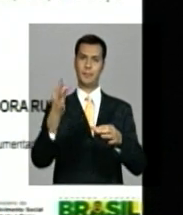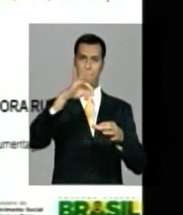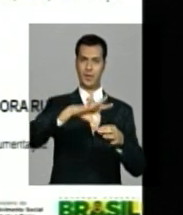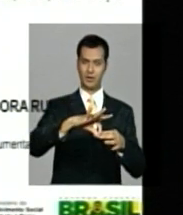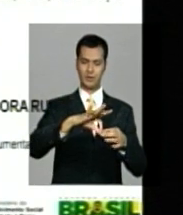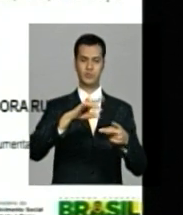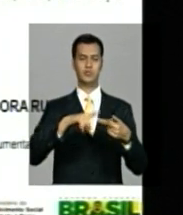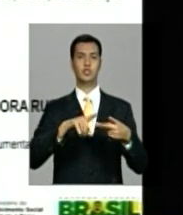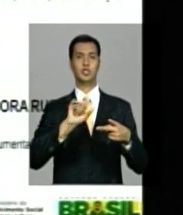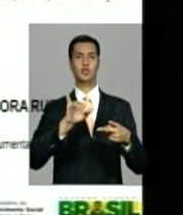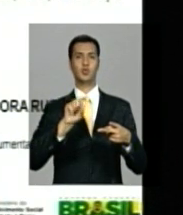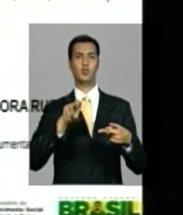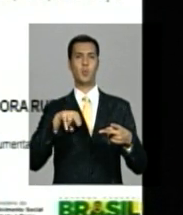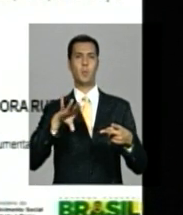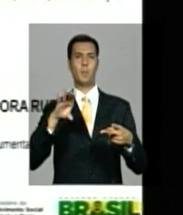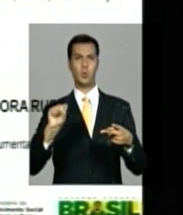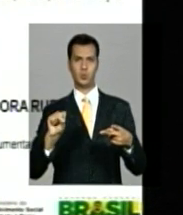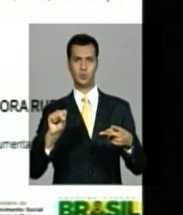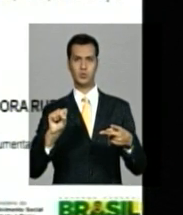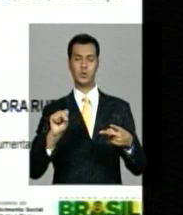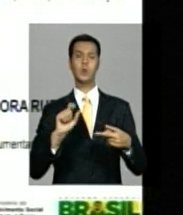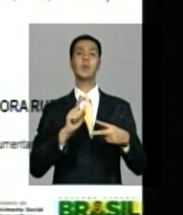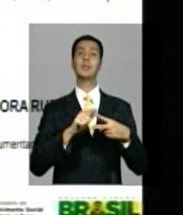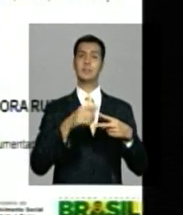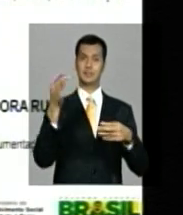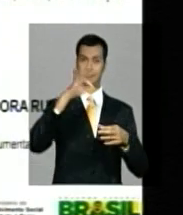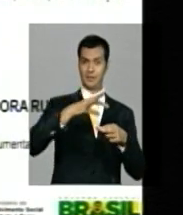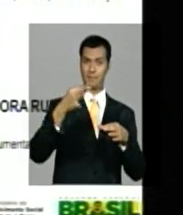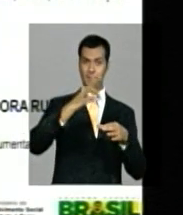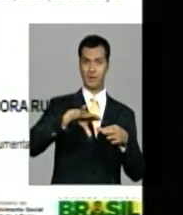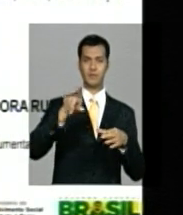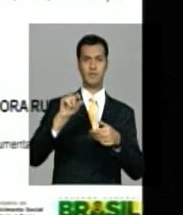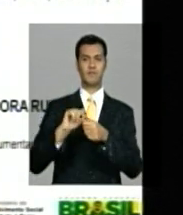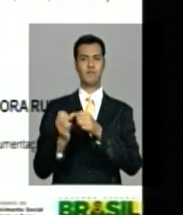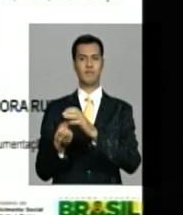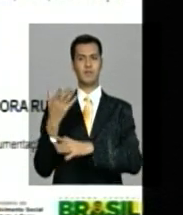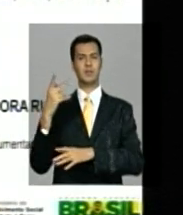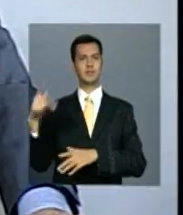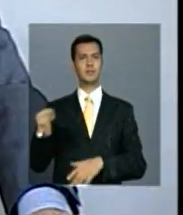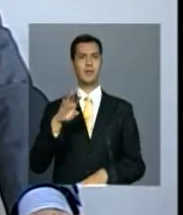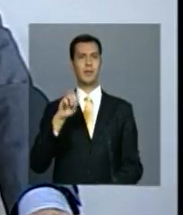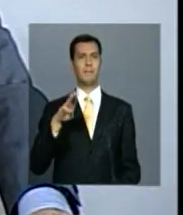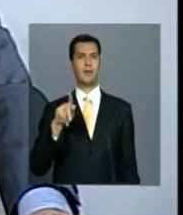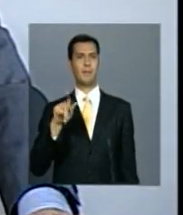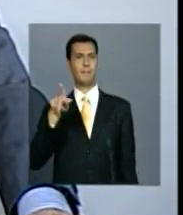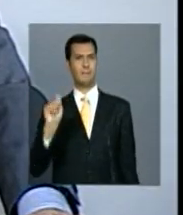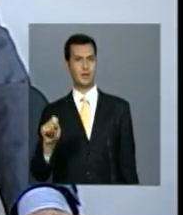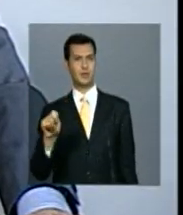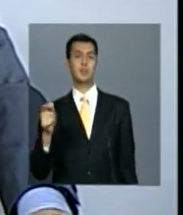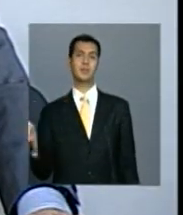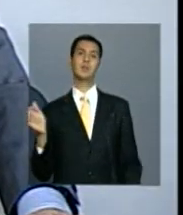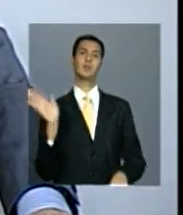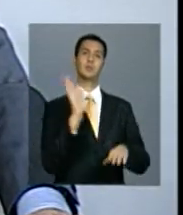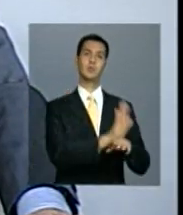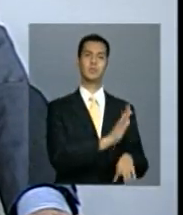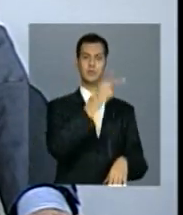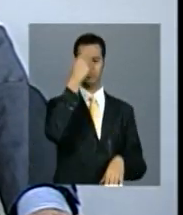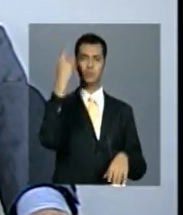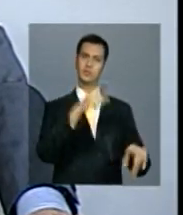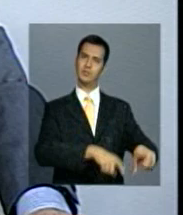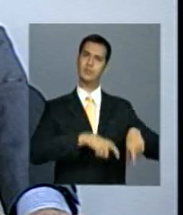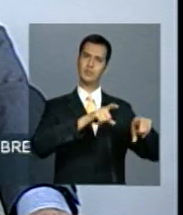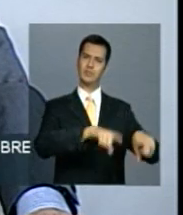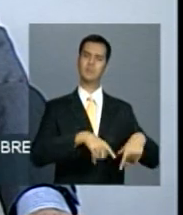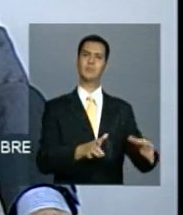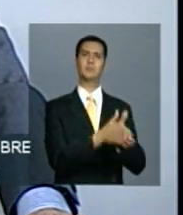sementes eh produzidas pela Embrapa eh que são distribuídas para esses agricultores extremamente pobres né Nós